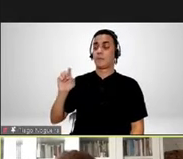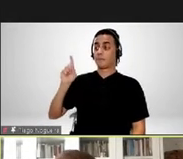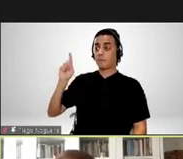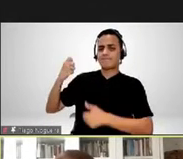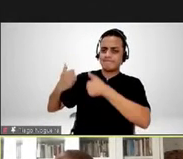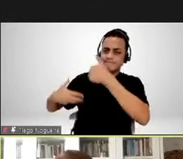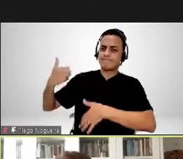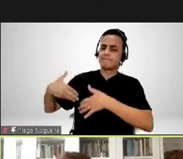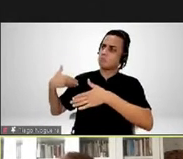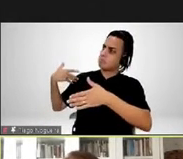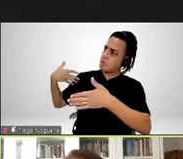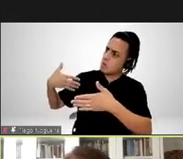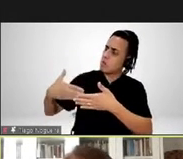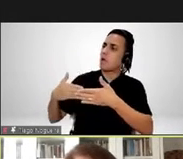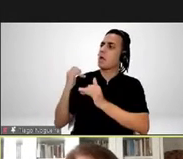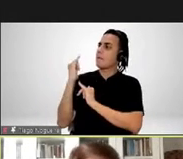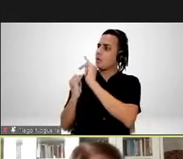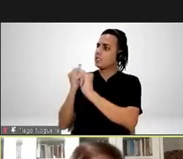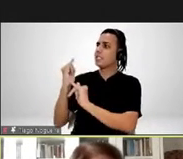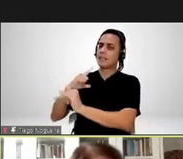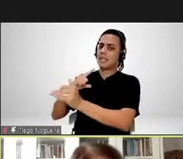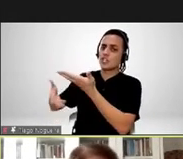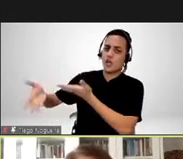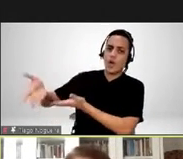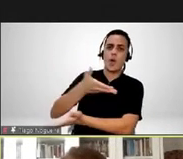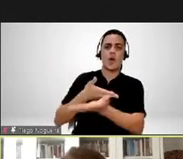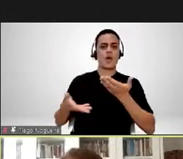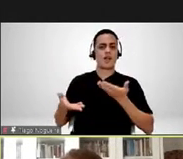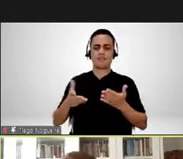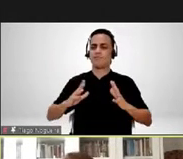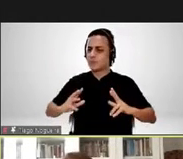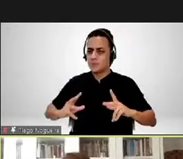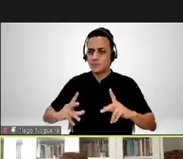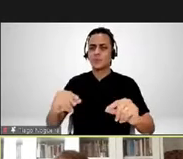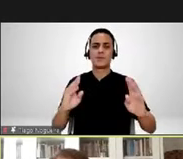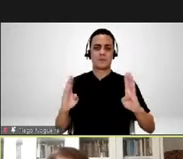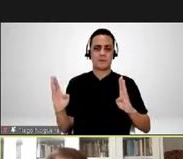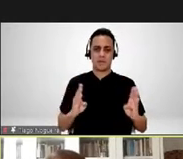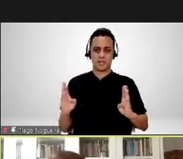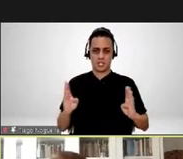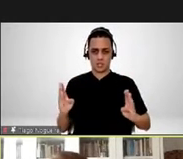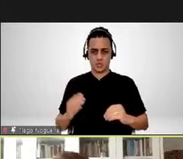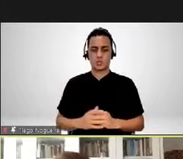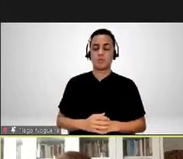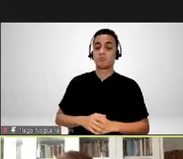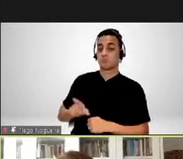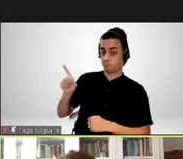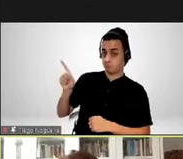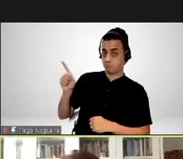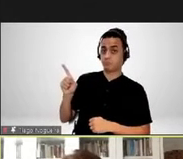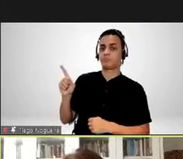importância dessas trocas estabelecidas em todo esse período, né? E vai